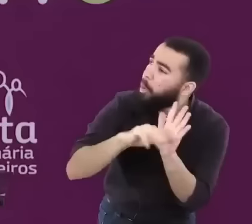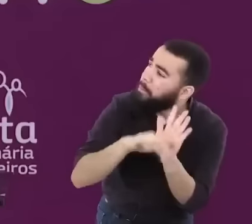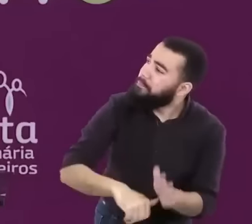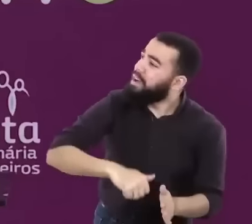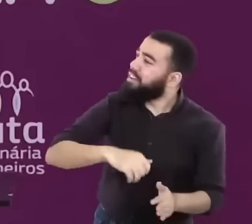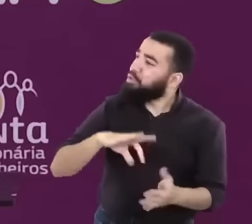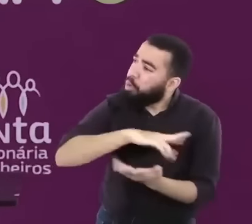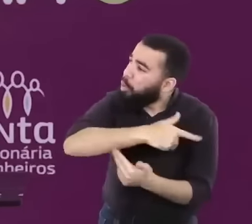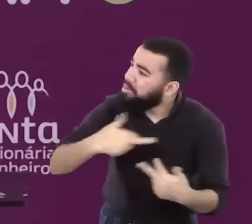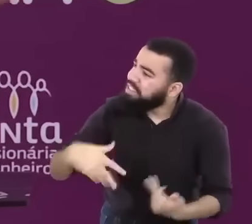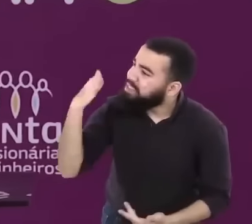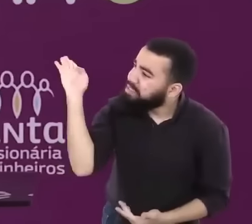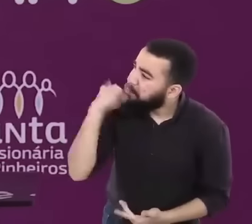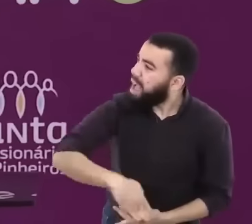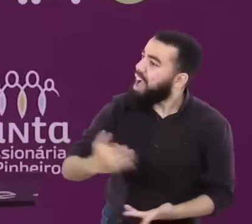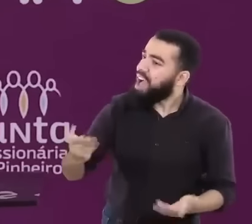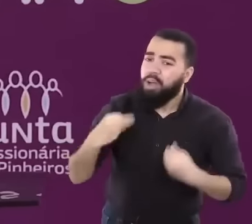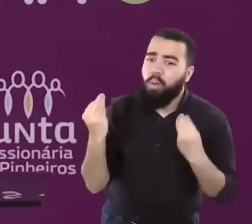errado maligno